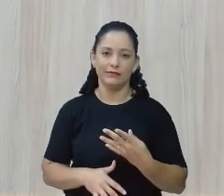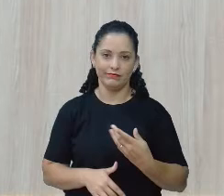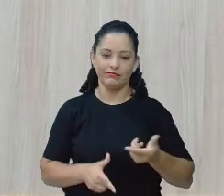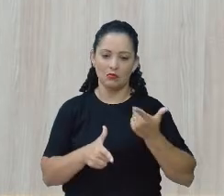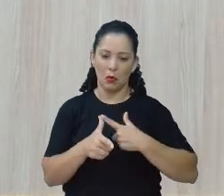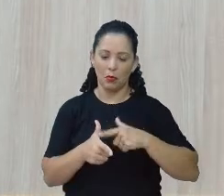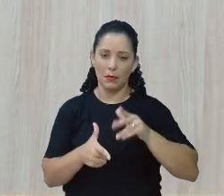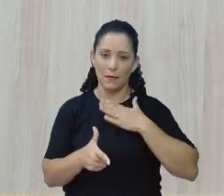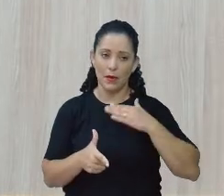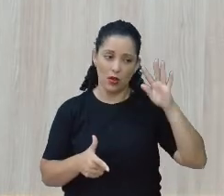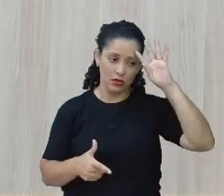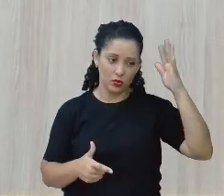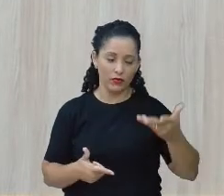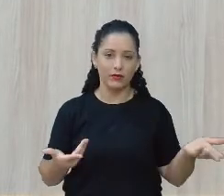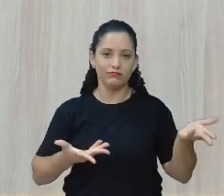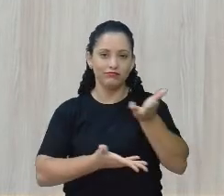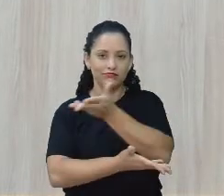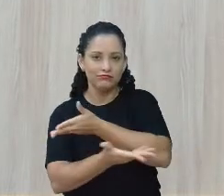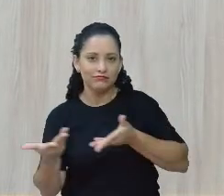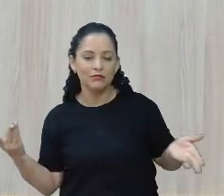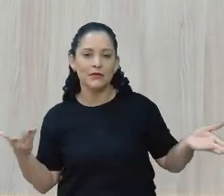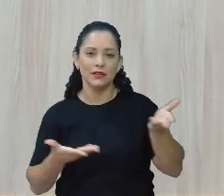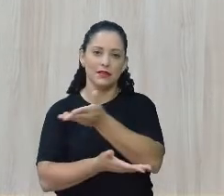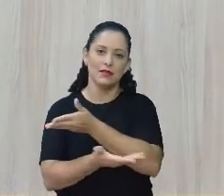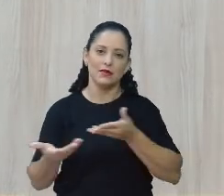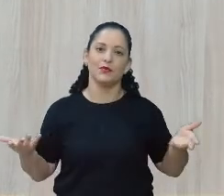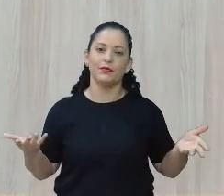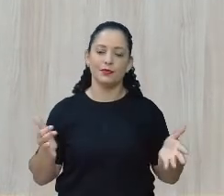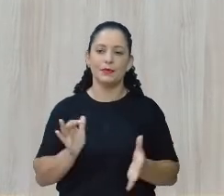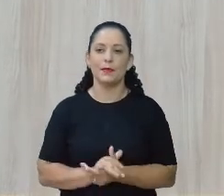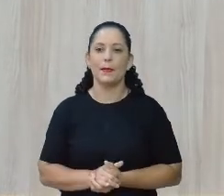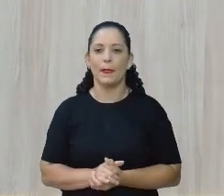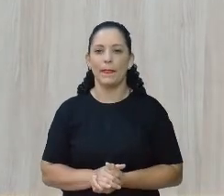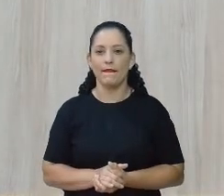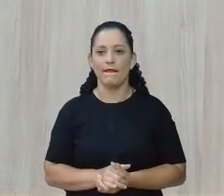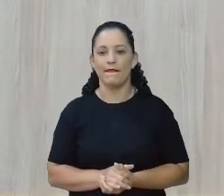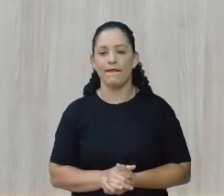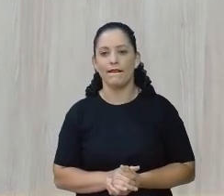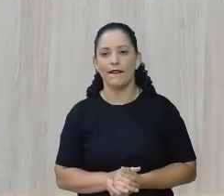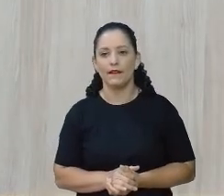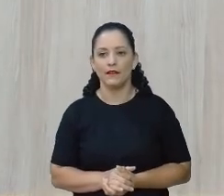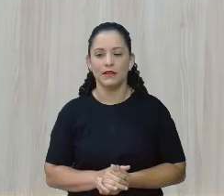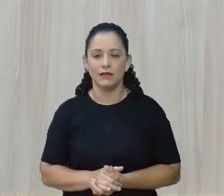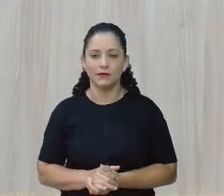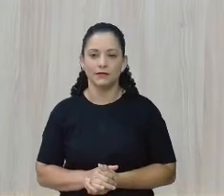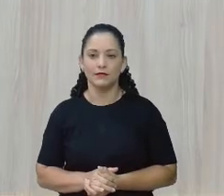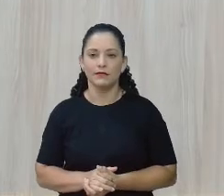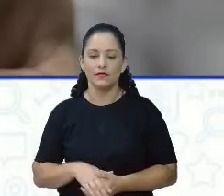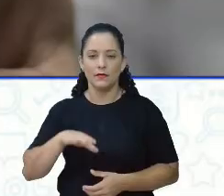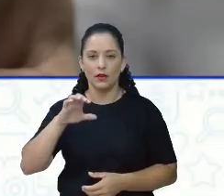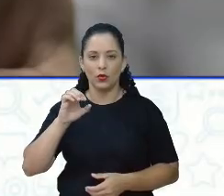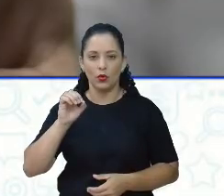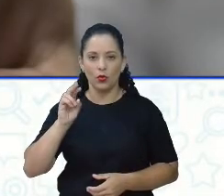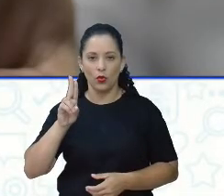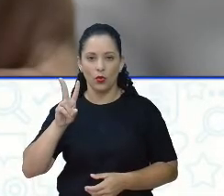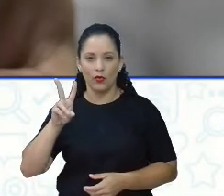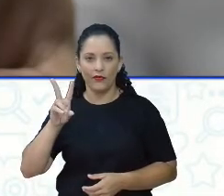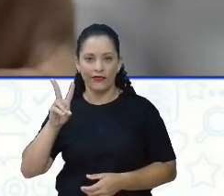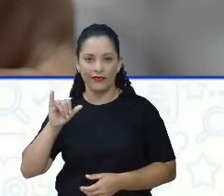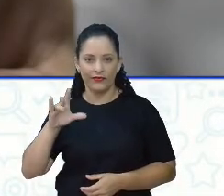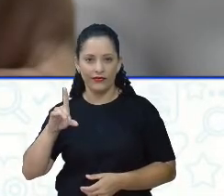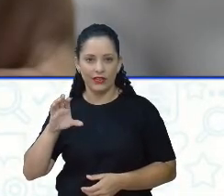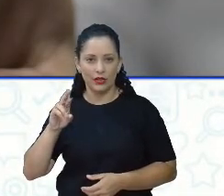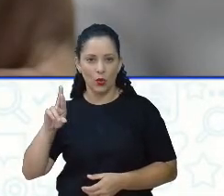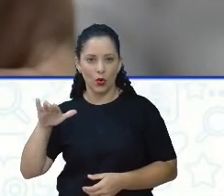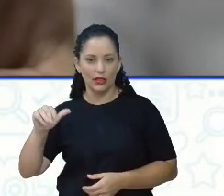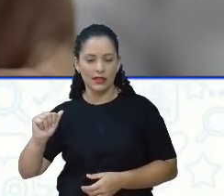esse problema. Então, é a mediação entre os dois, certo? A ouvidoria é um ponto mais amplo do atendimento, é como